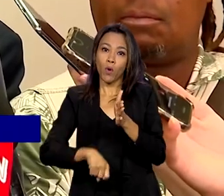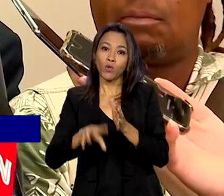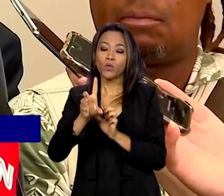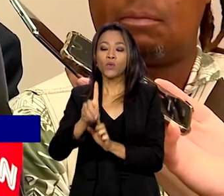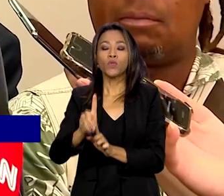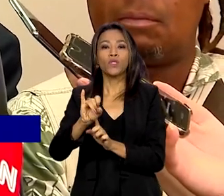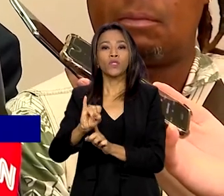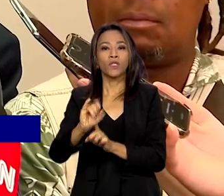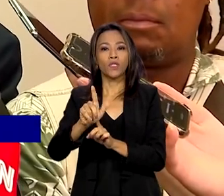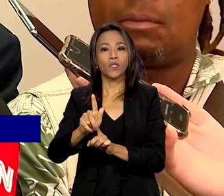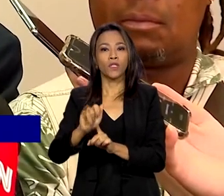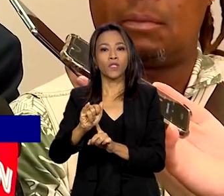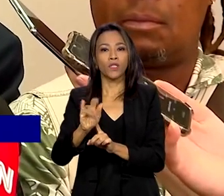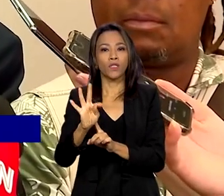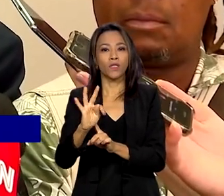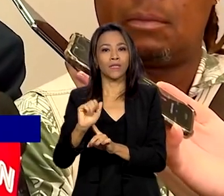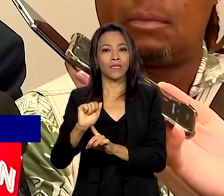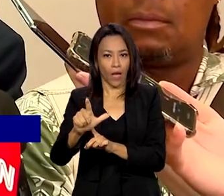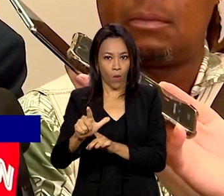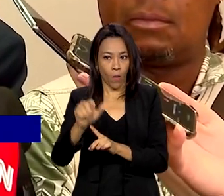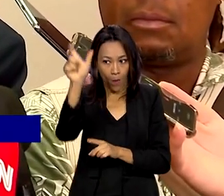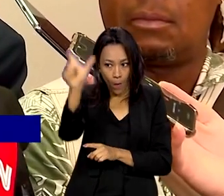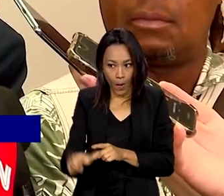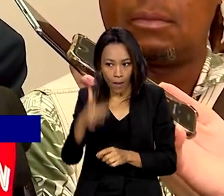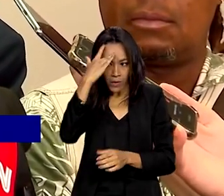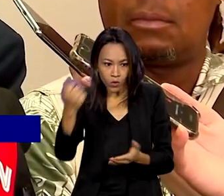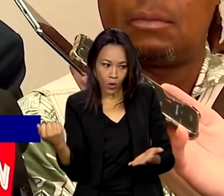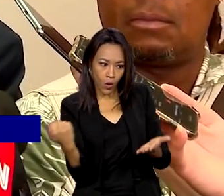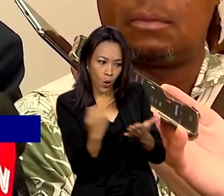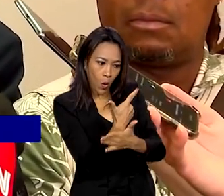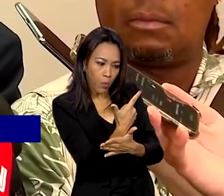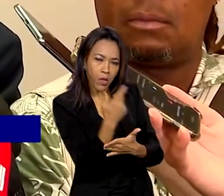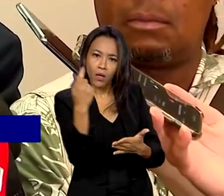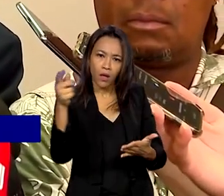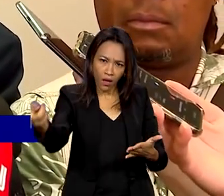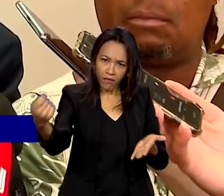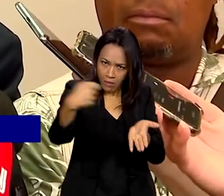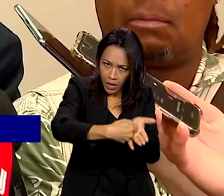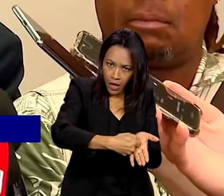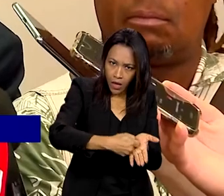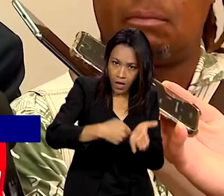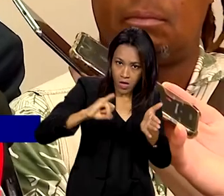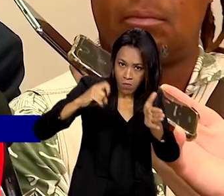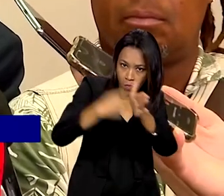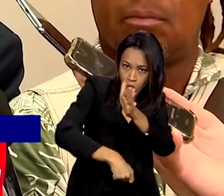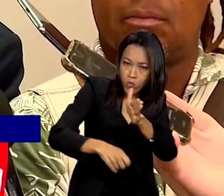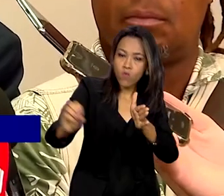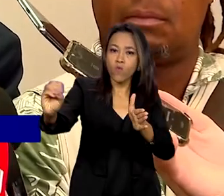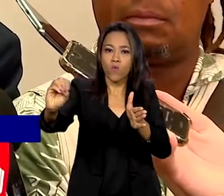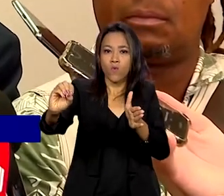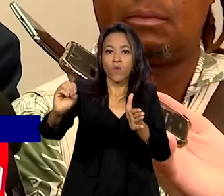quando o consumidor comprar, ele está desonerado de qualquer recolhimento de tributo. O tributo terá